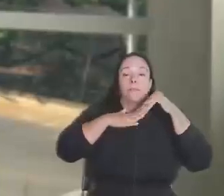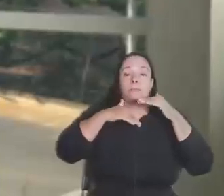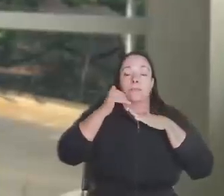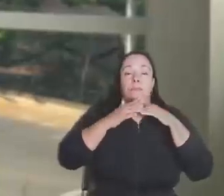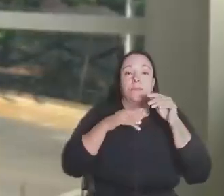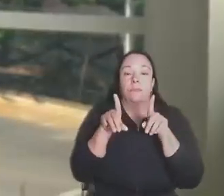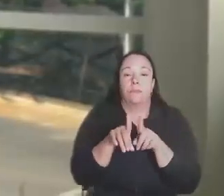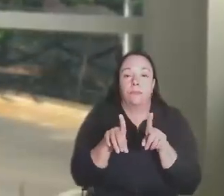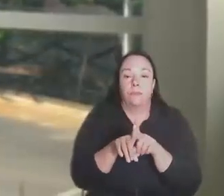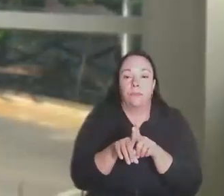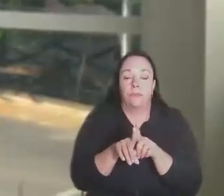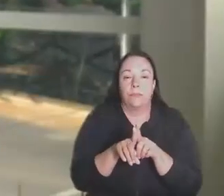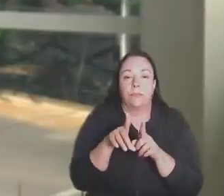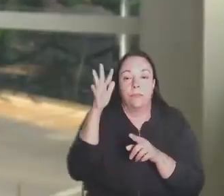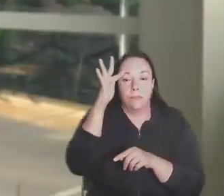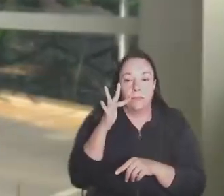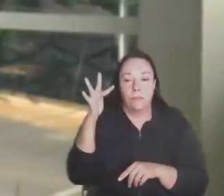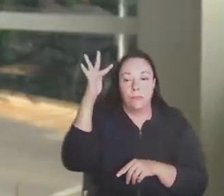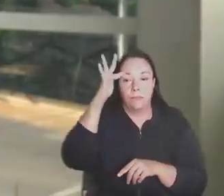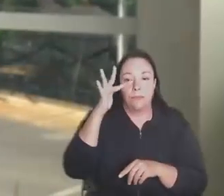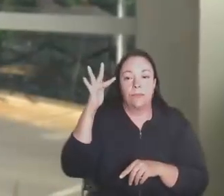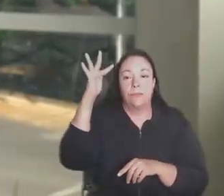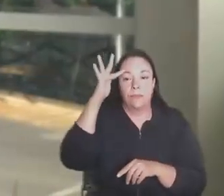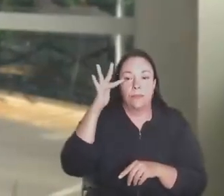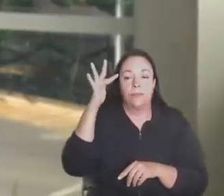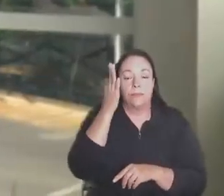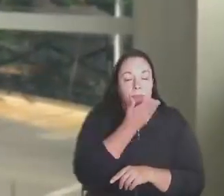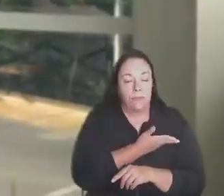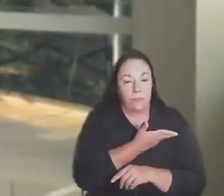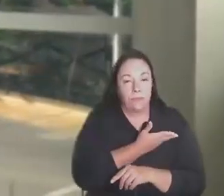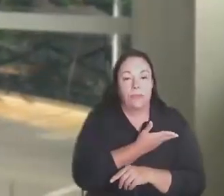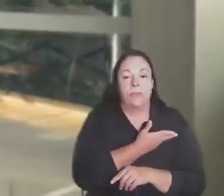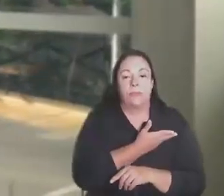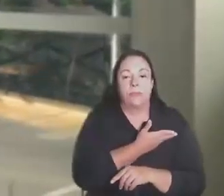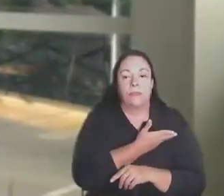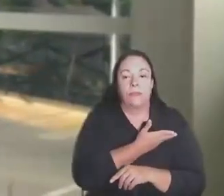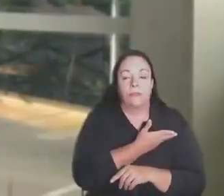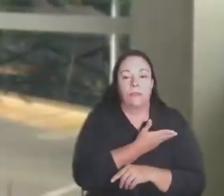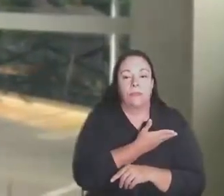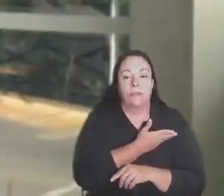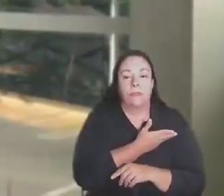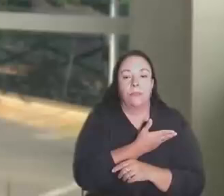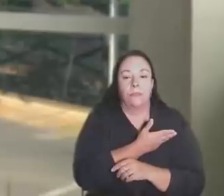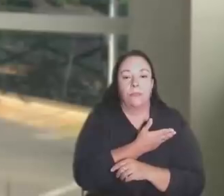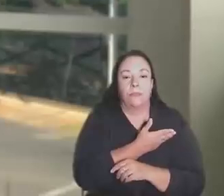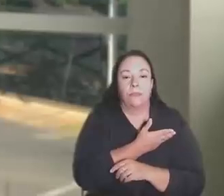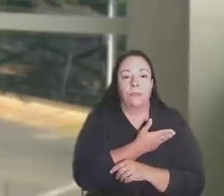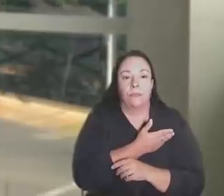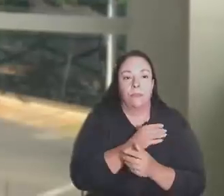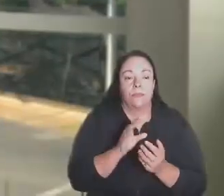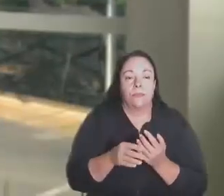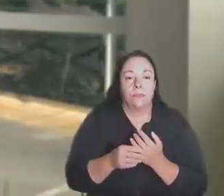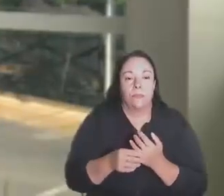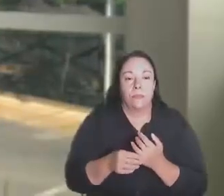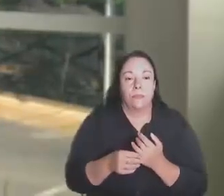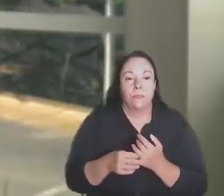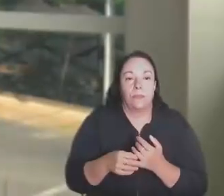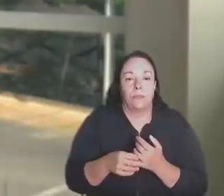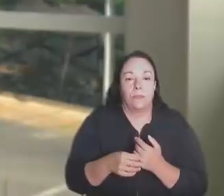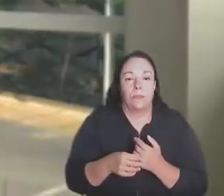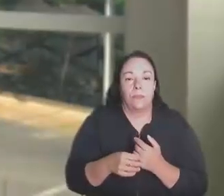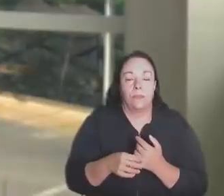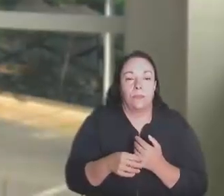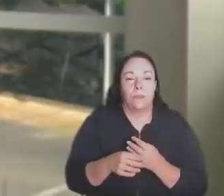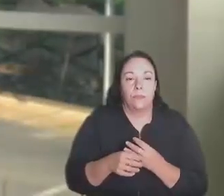instituição tem muito orgulho de tê-lo conosco, como amigo, como um grande confidente, um grande